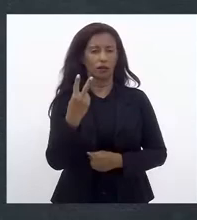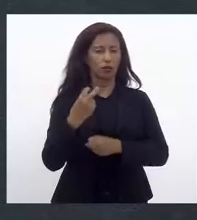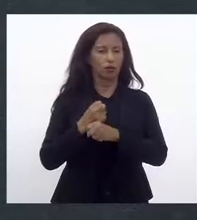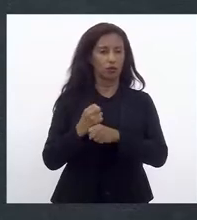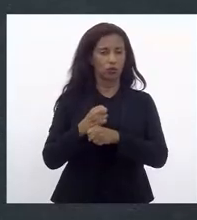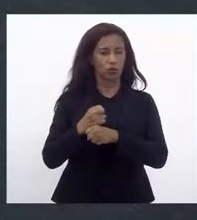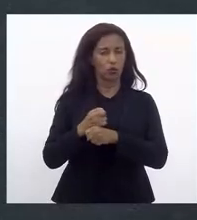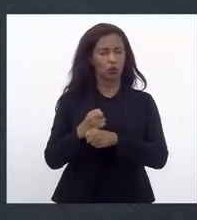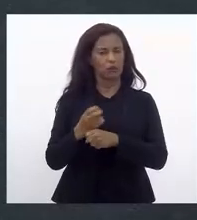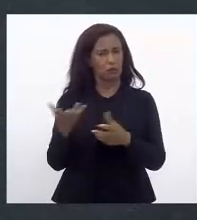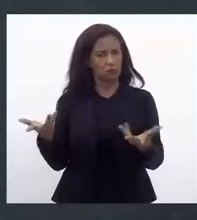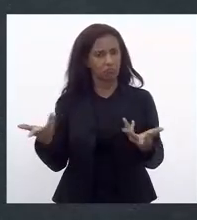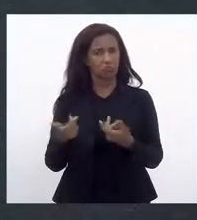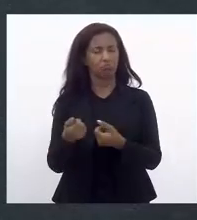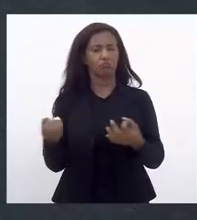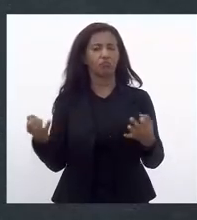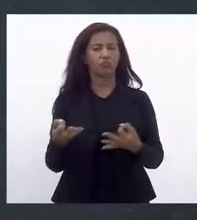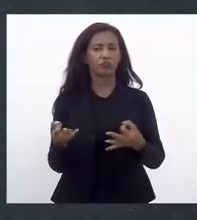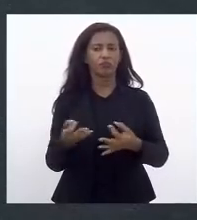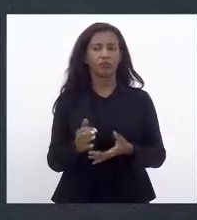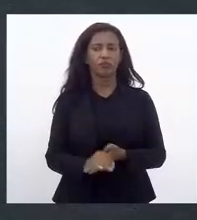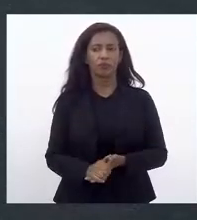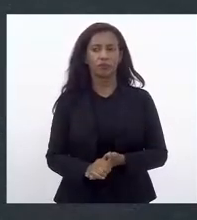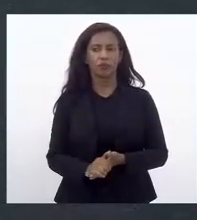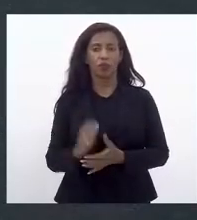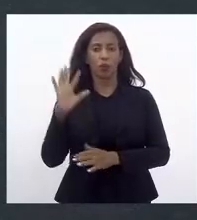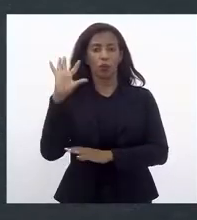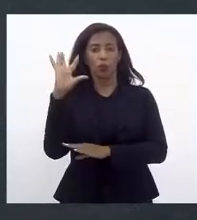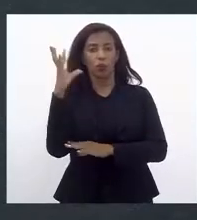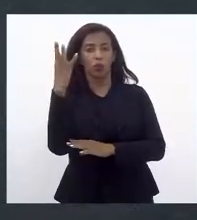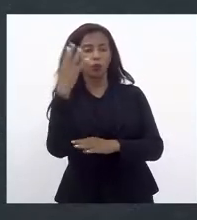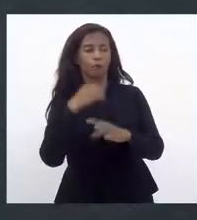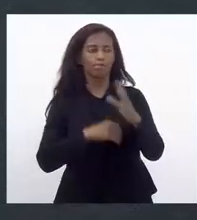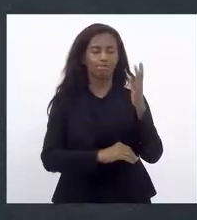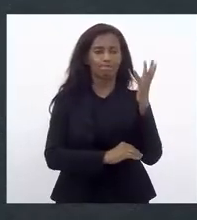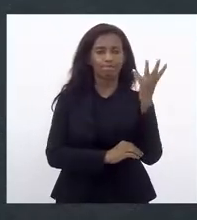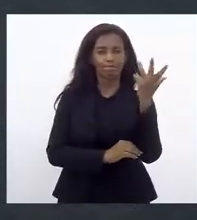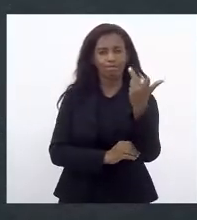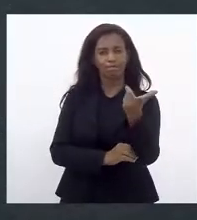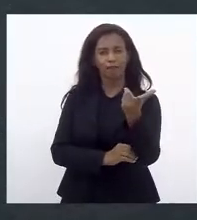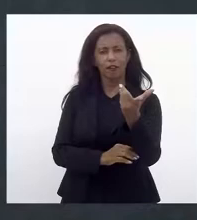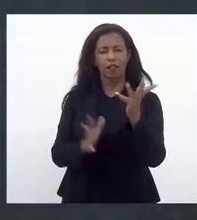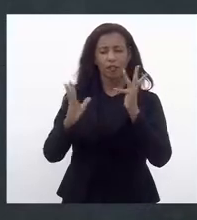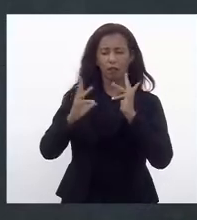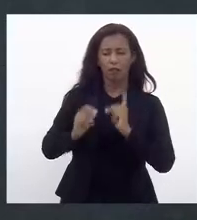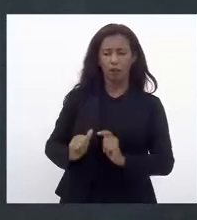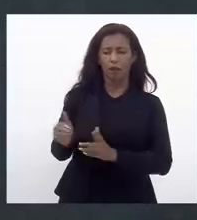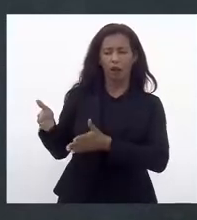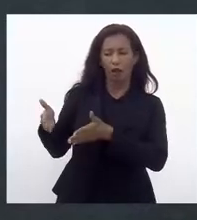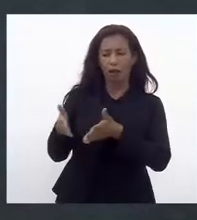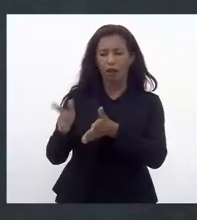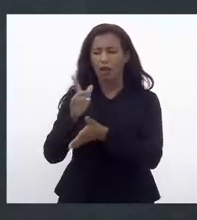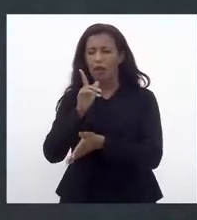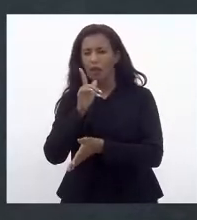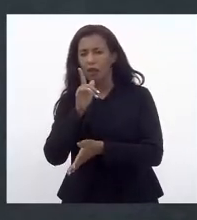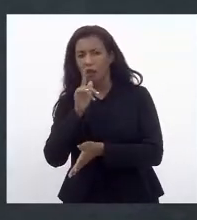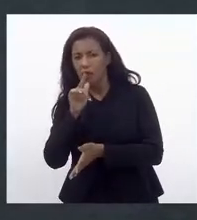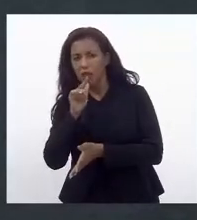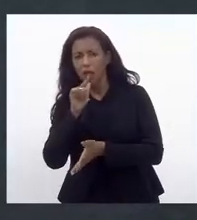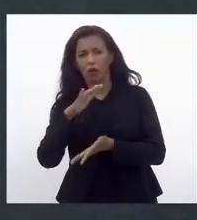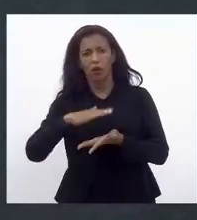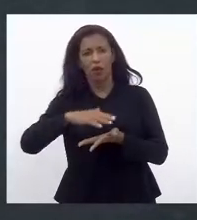com grande sucesso em relação à questão ambiental de livrar rios, lagoas, canais do